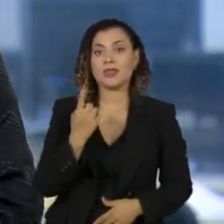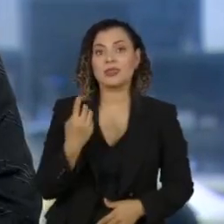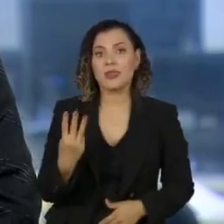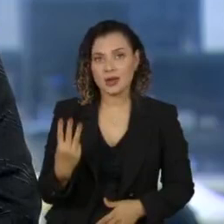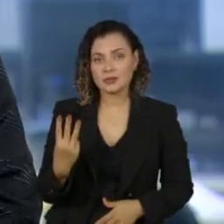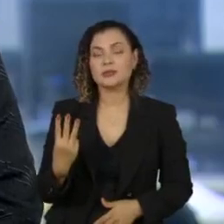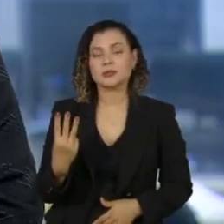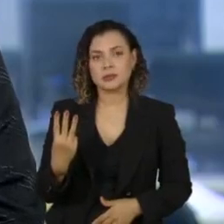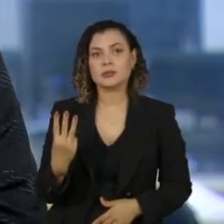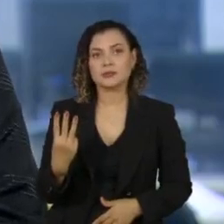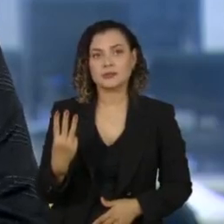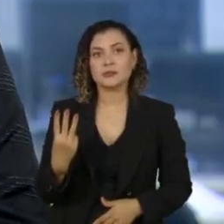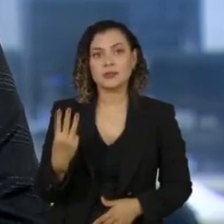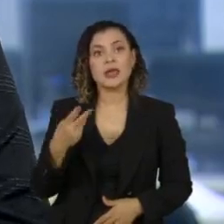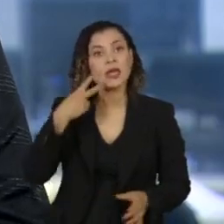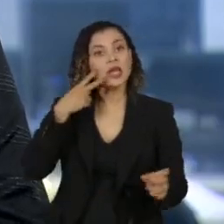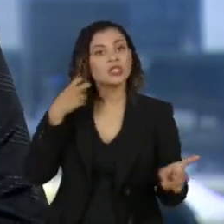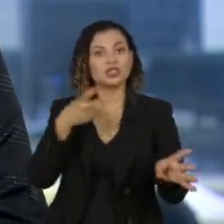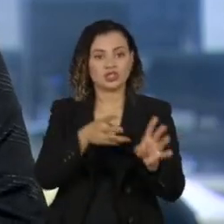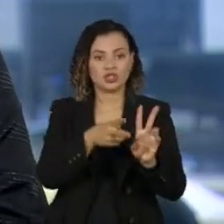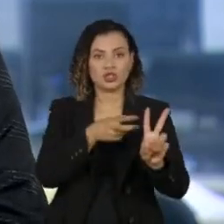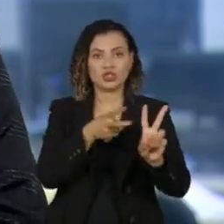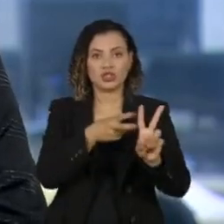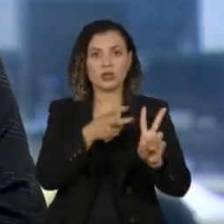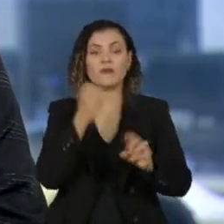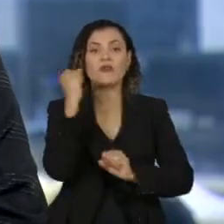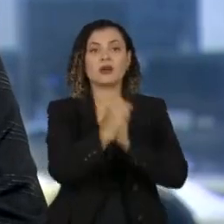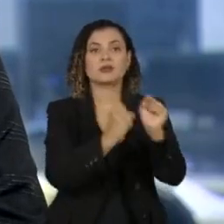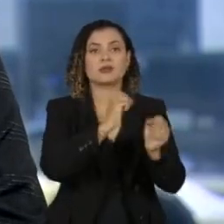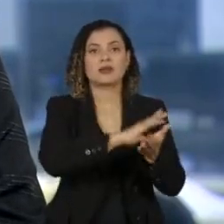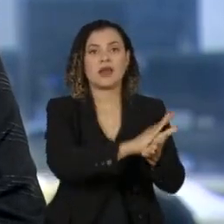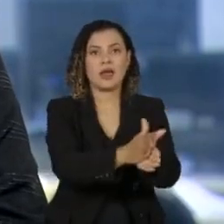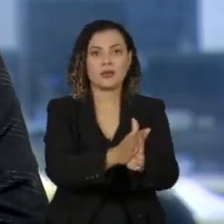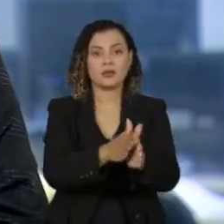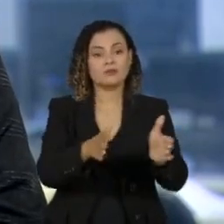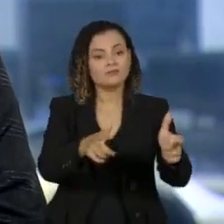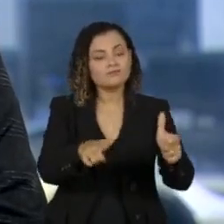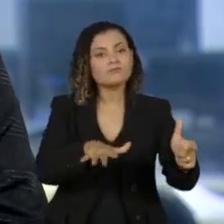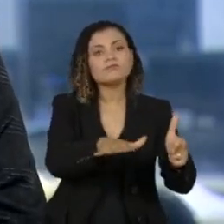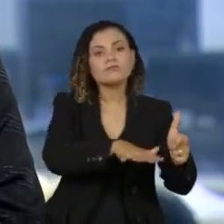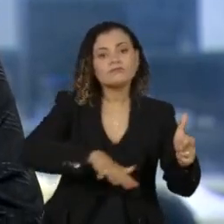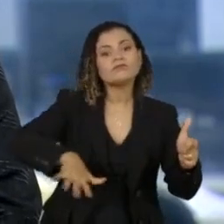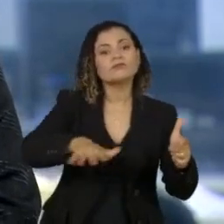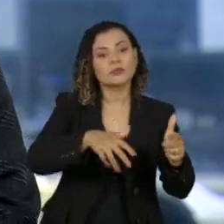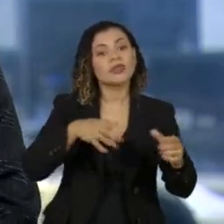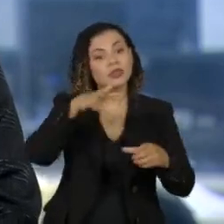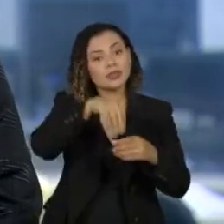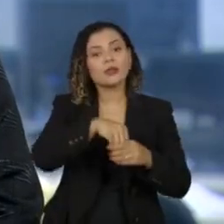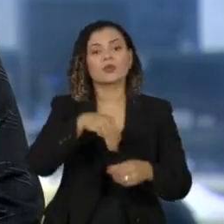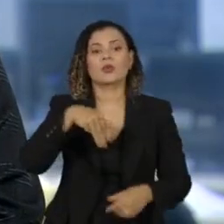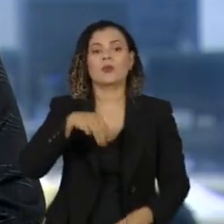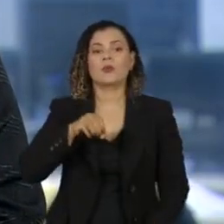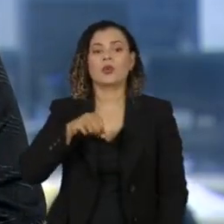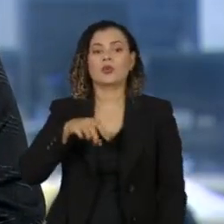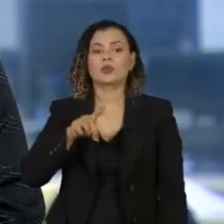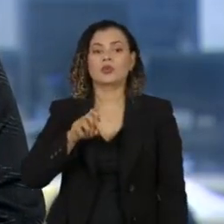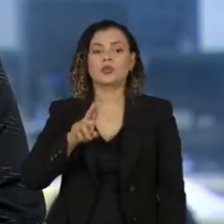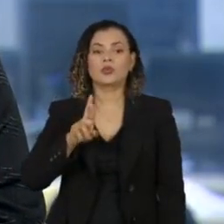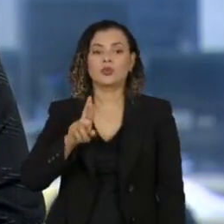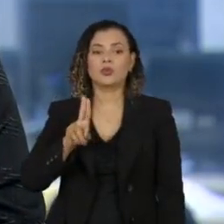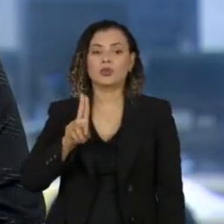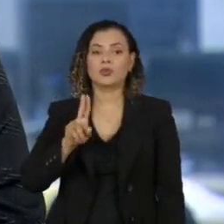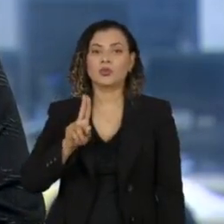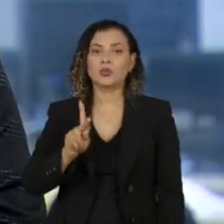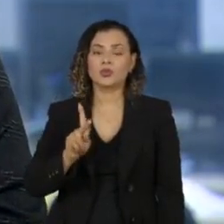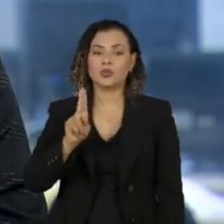da etnia foram assassinados por garimpeiros na região do Mochi, dentro da terra indígena. A Polícia Federal,